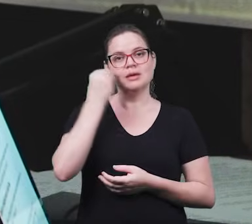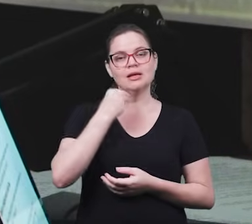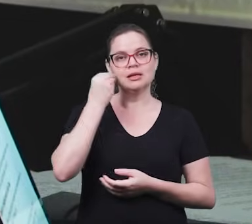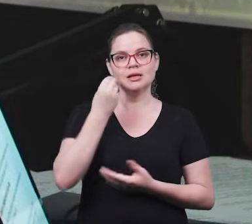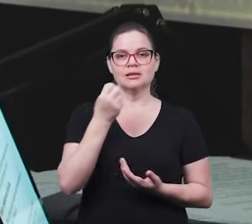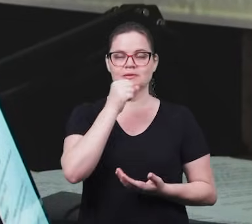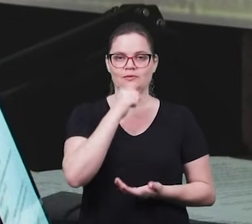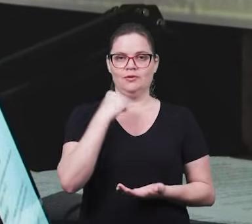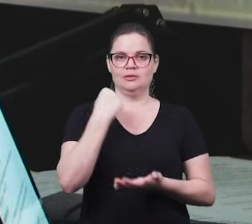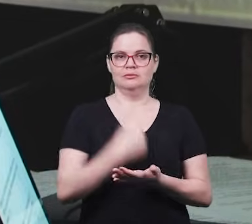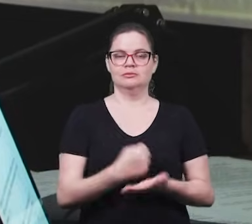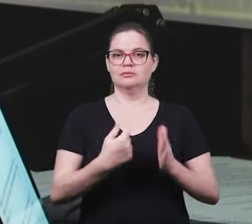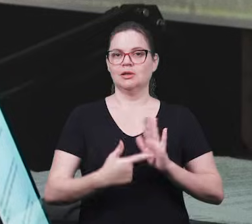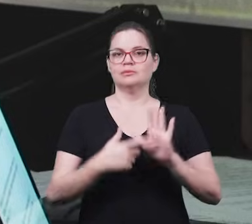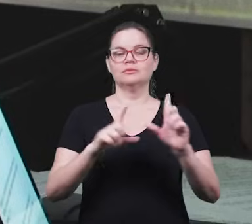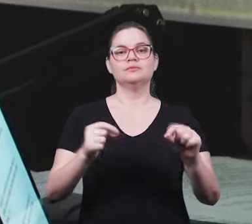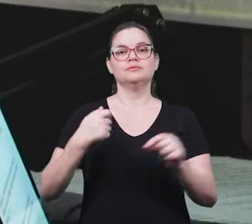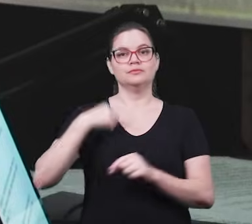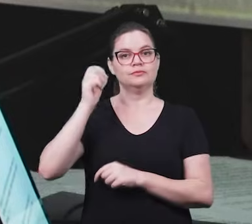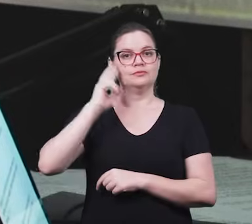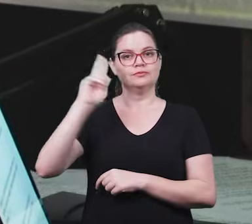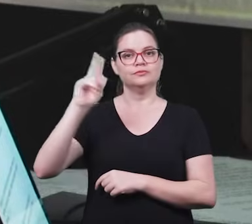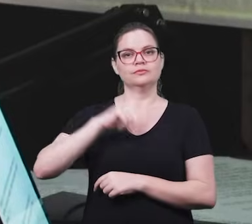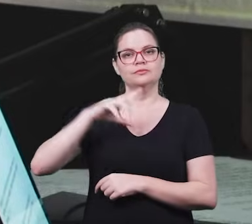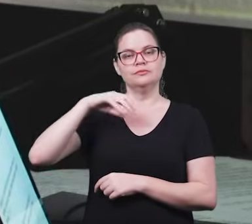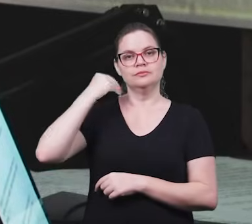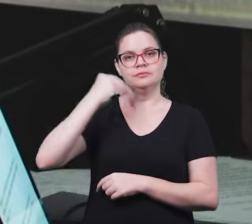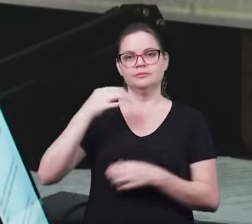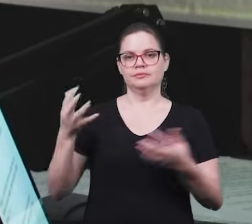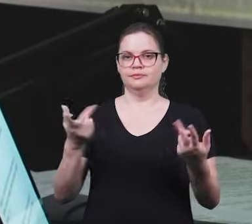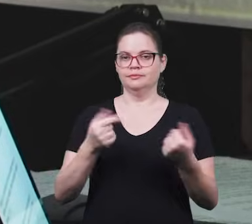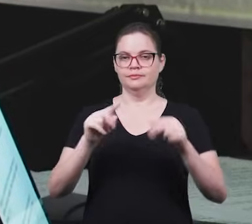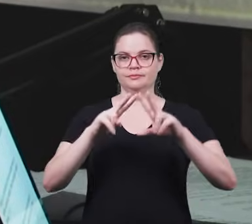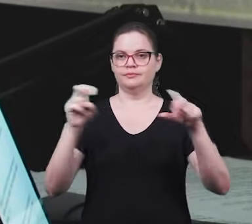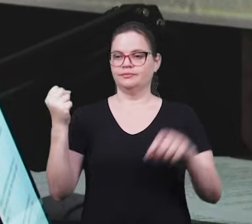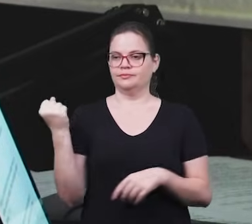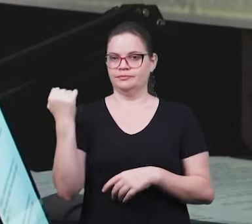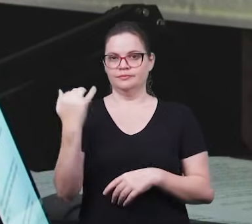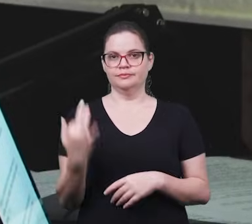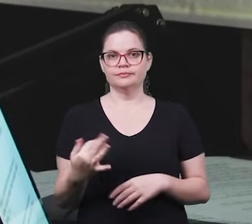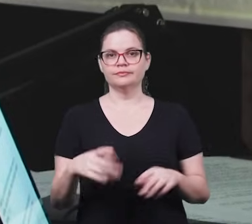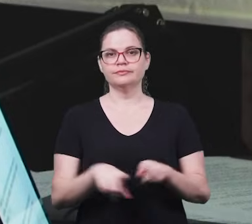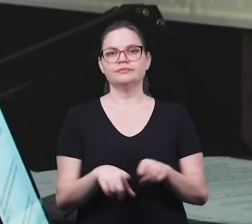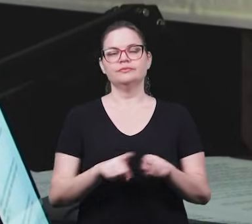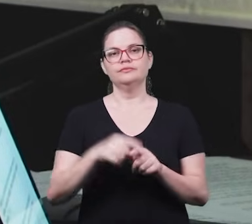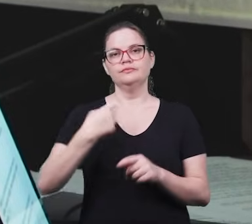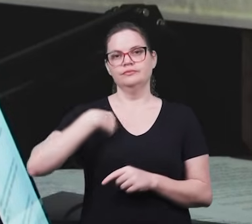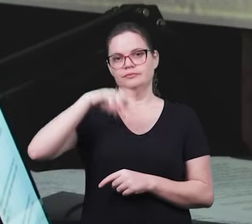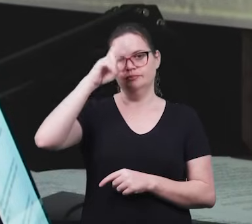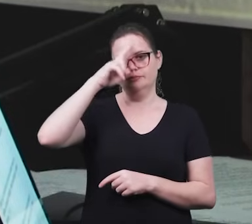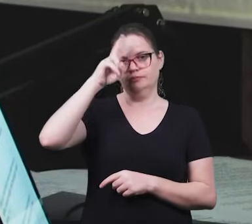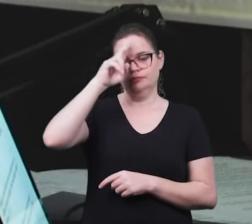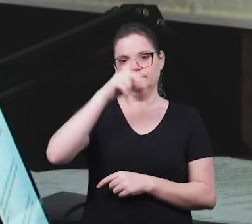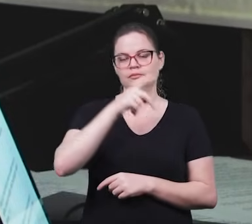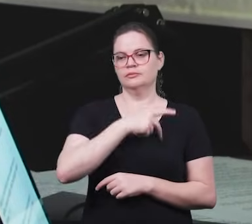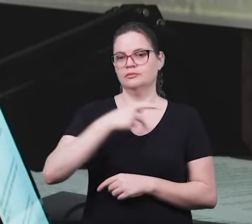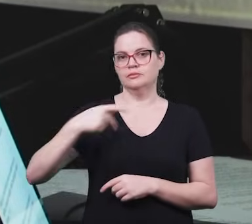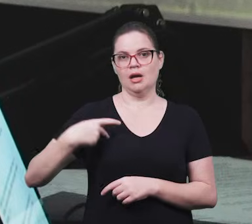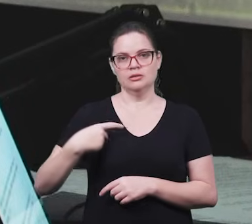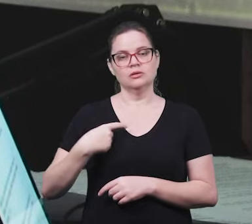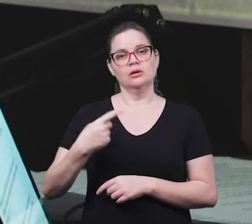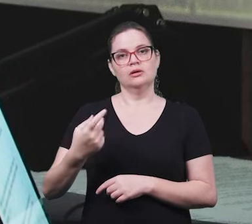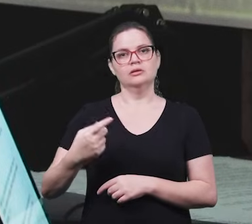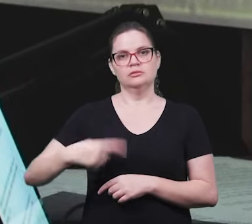mostrar que o Senhor tem experiências para nós maravilhosas com relação a isso. Até lembrei da experiência do companheiro, que foi assim,